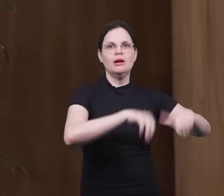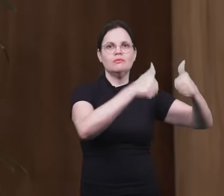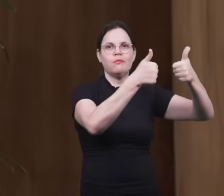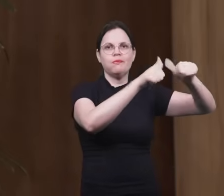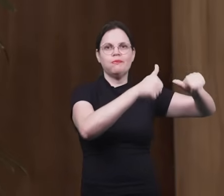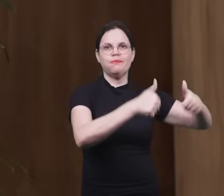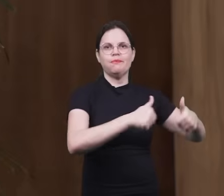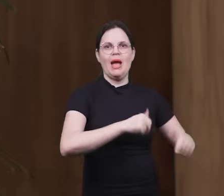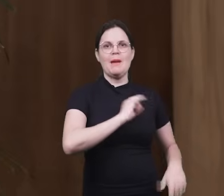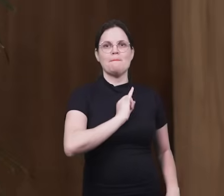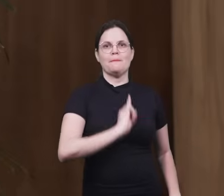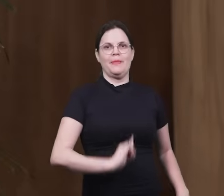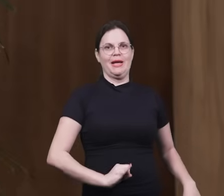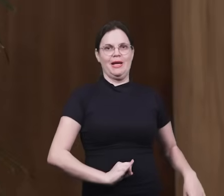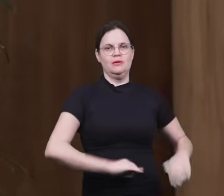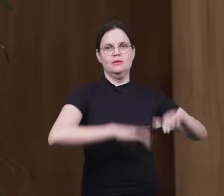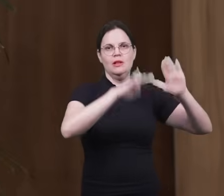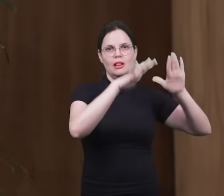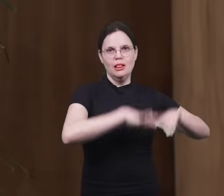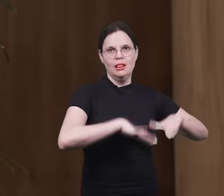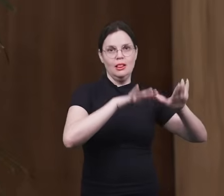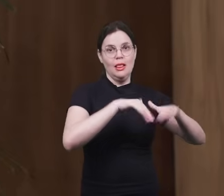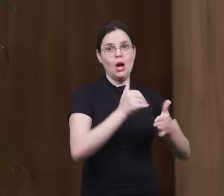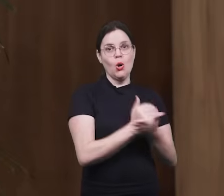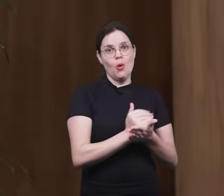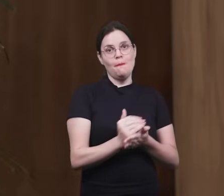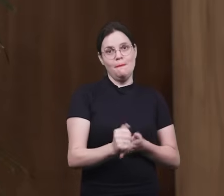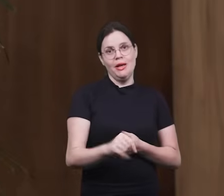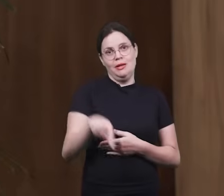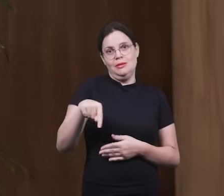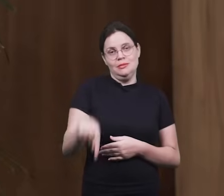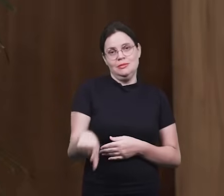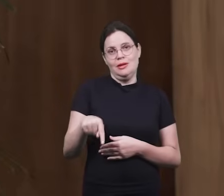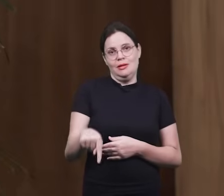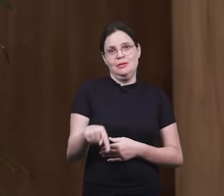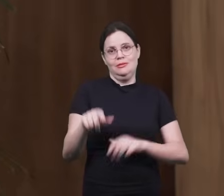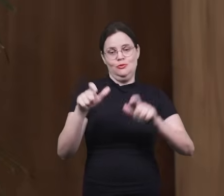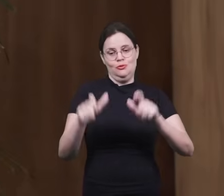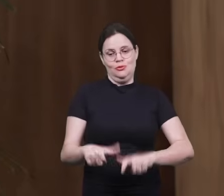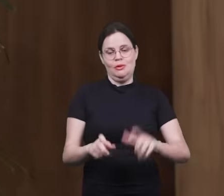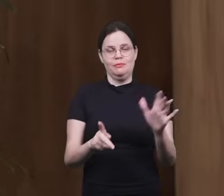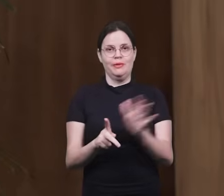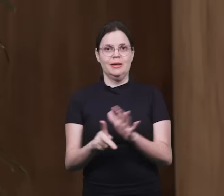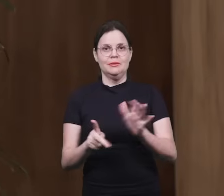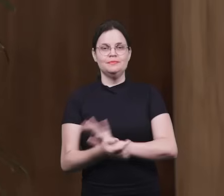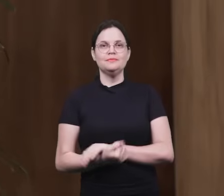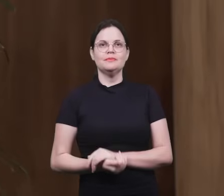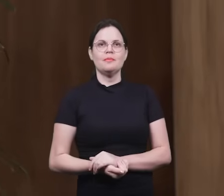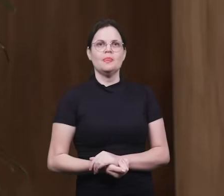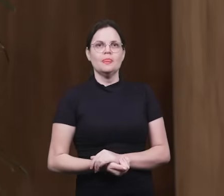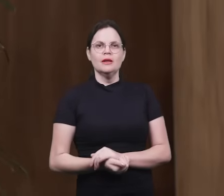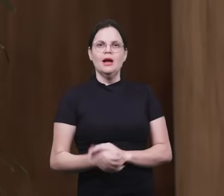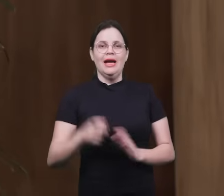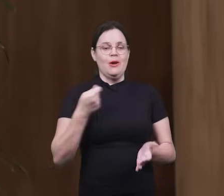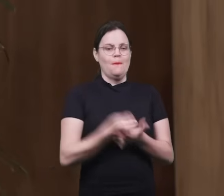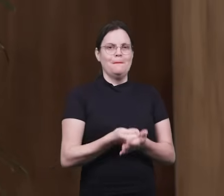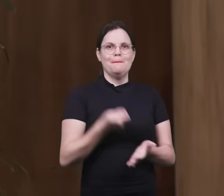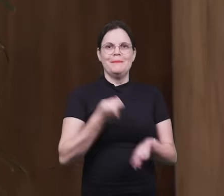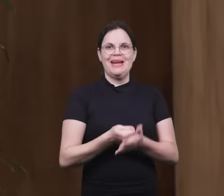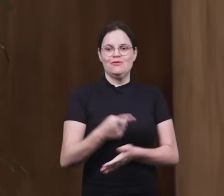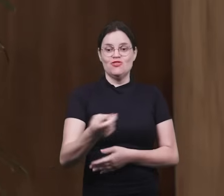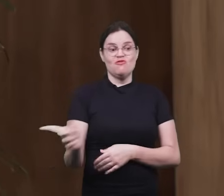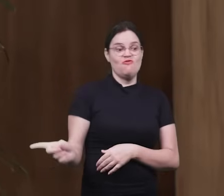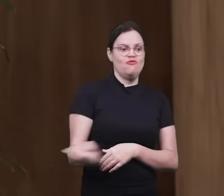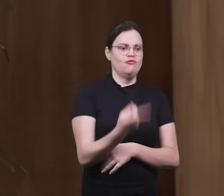são erigidas e ali os súditos, né, a comunidade, começa a ser obrigada